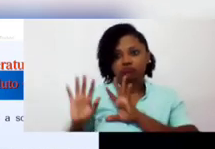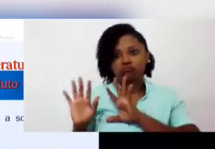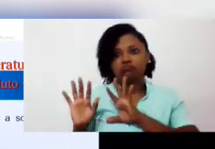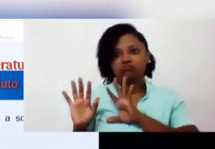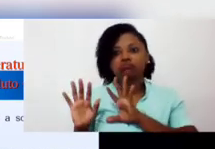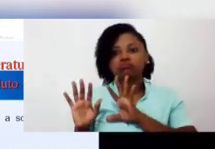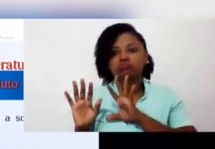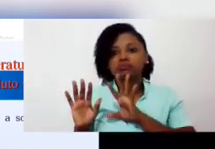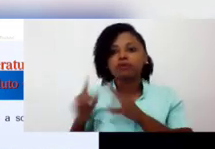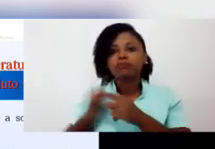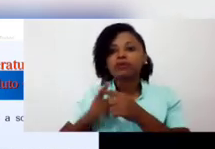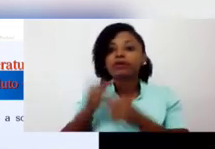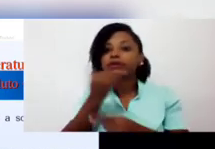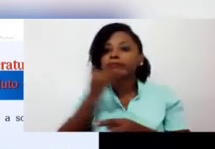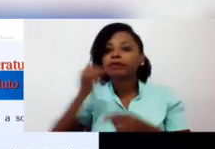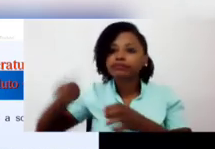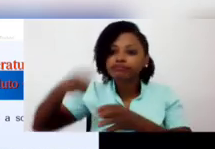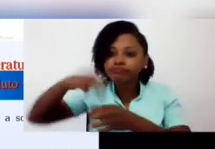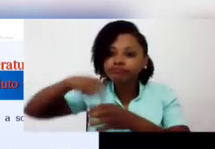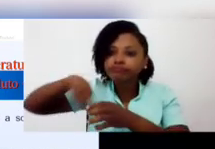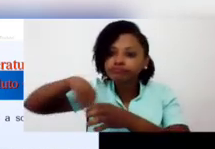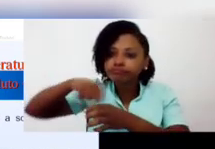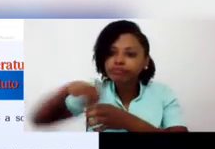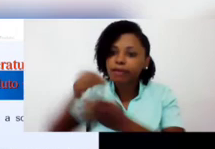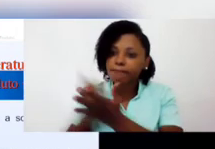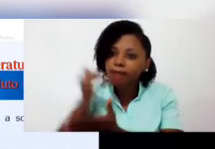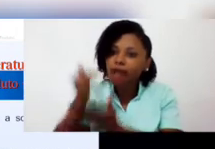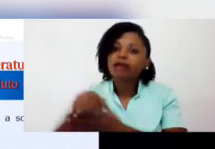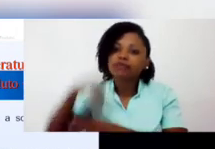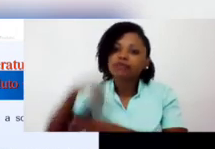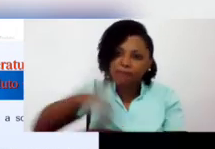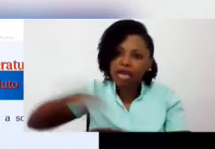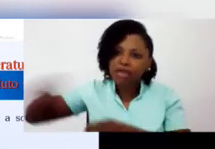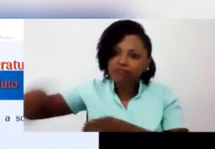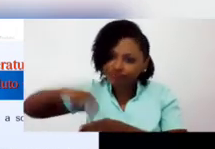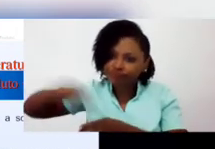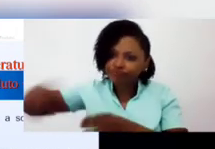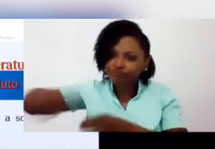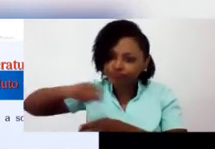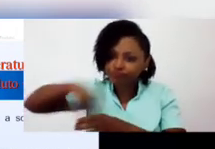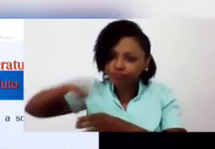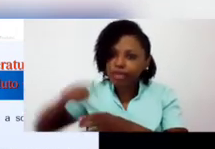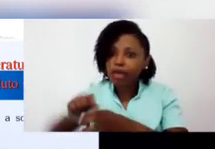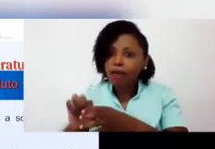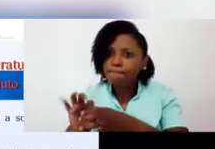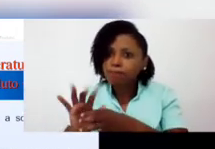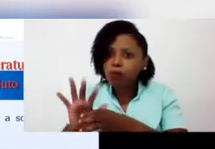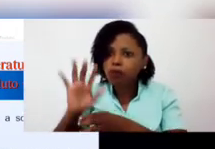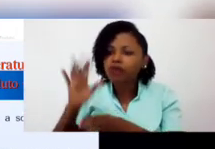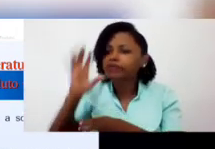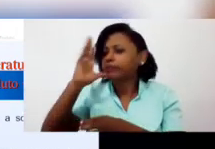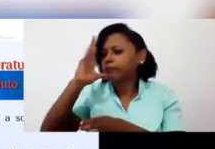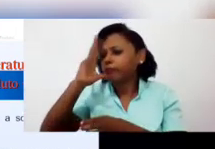é saber se a quantidade for maior, né? Se eu estou colocando uma quantidade, quanto mais